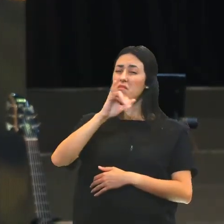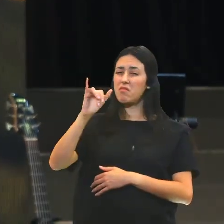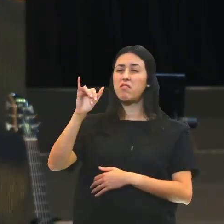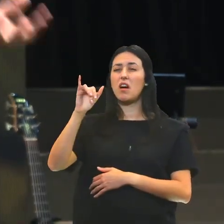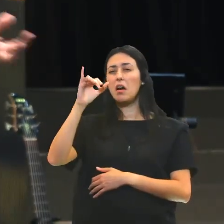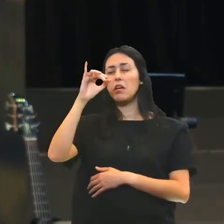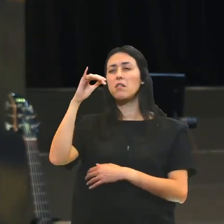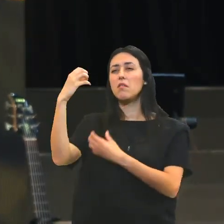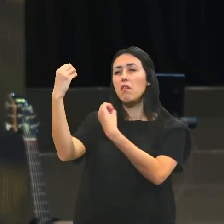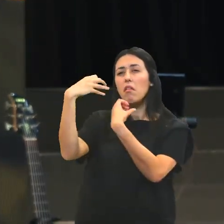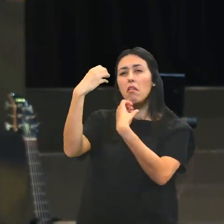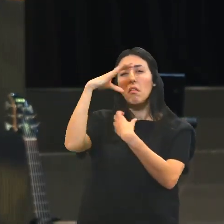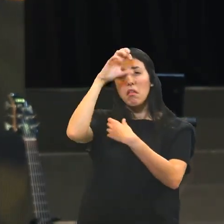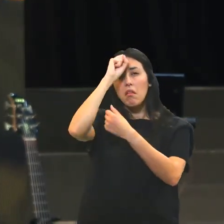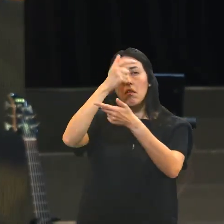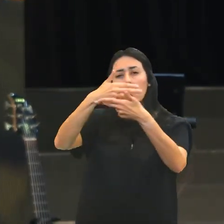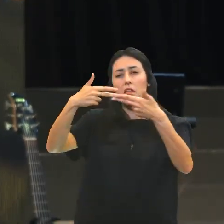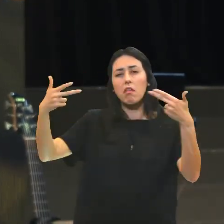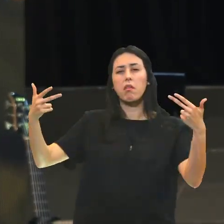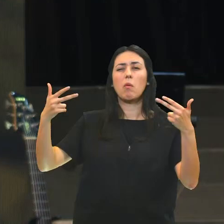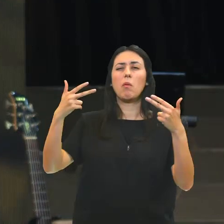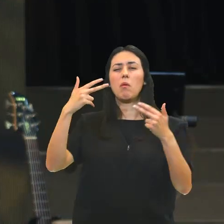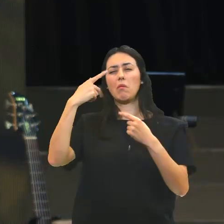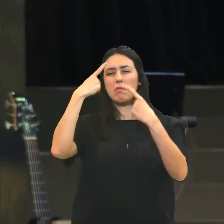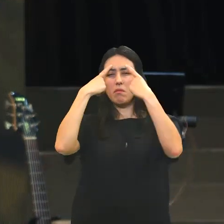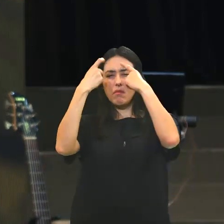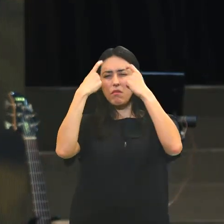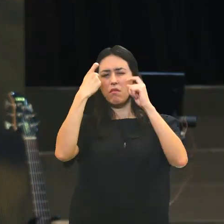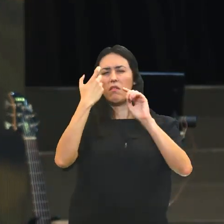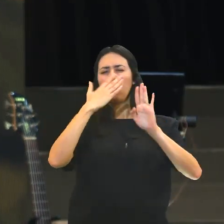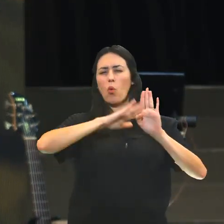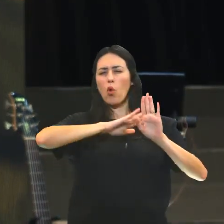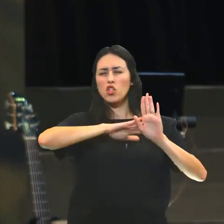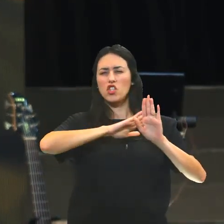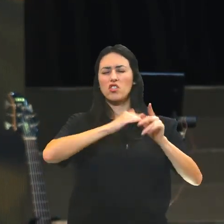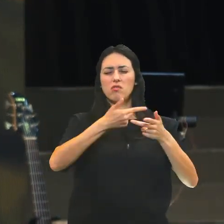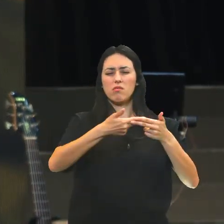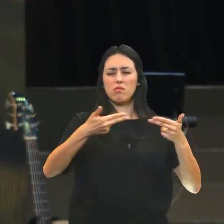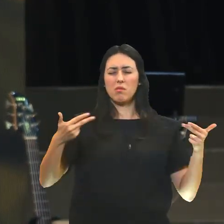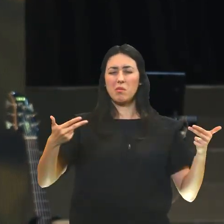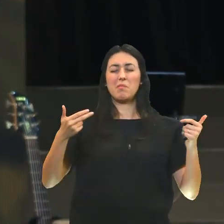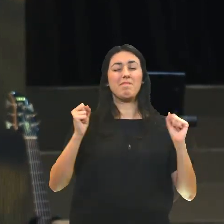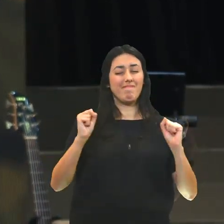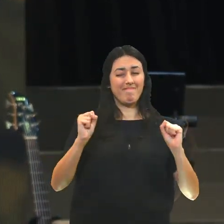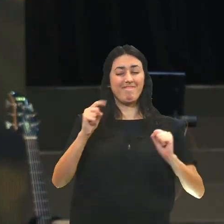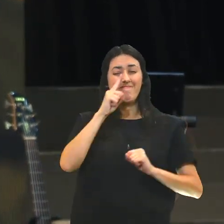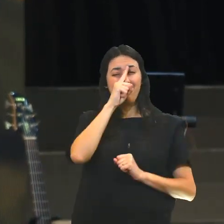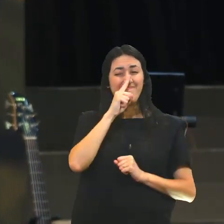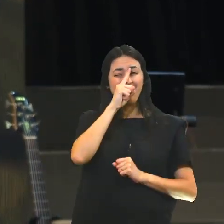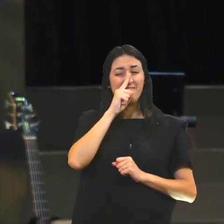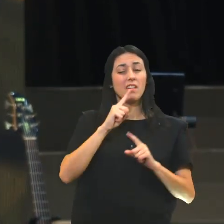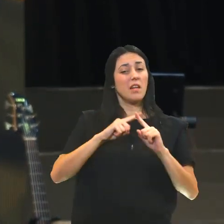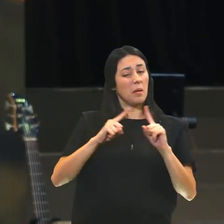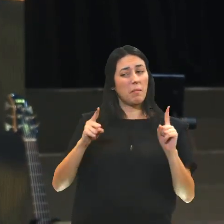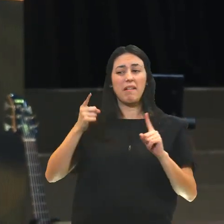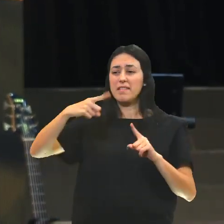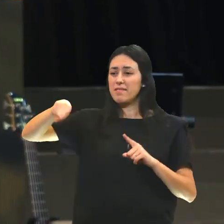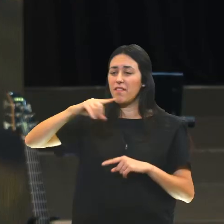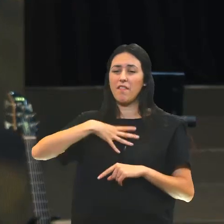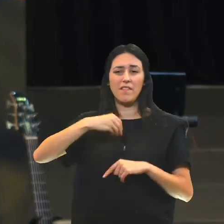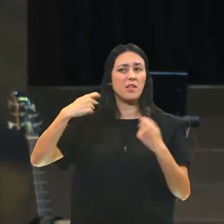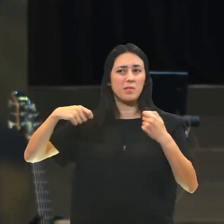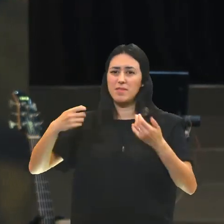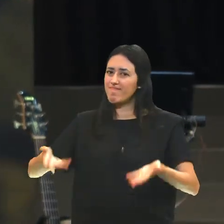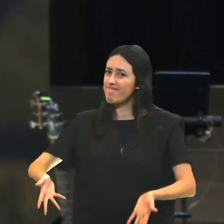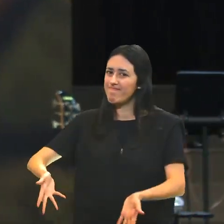ideologias, tantas coisas vão confrontá-los, mas eles precisam ser colocados nas águas.